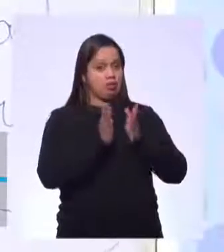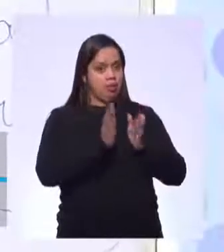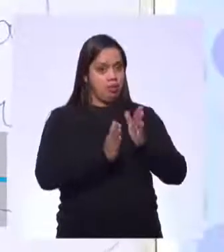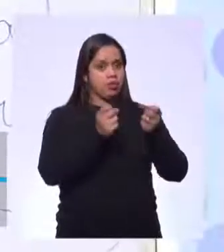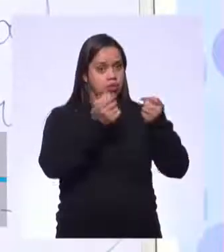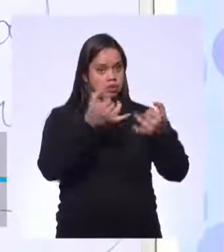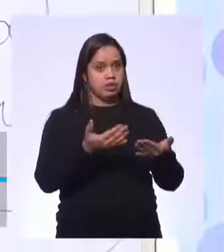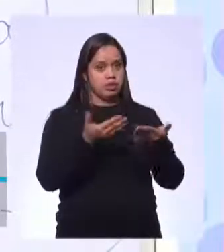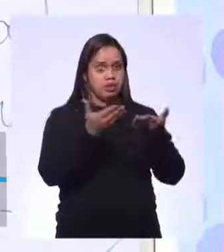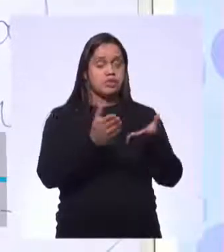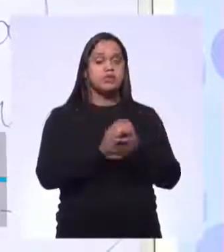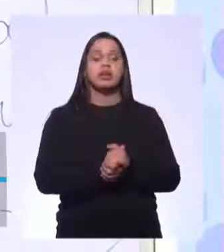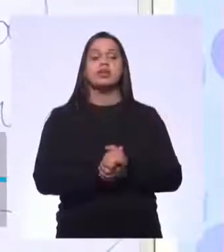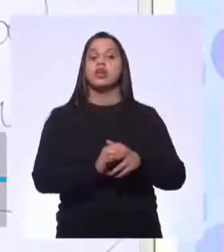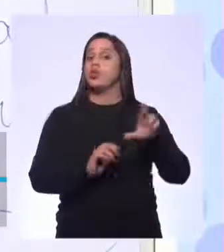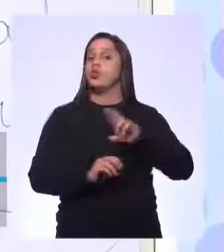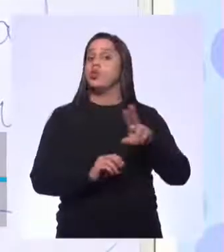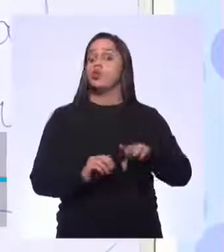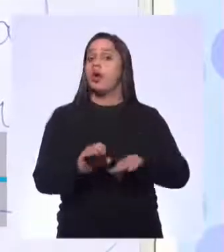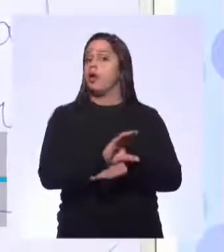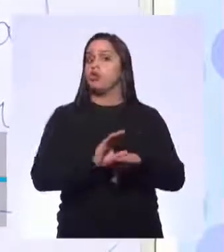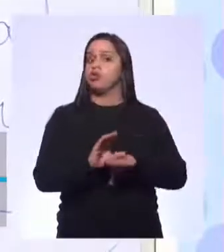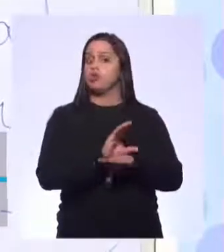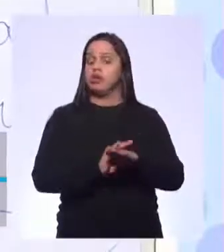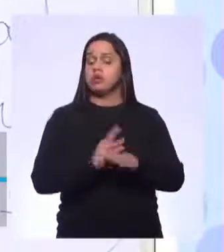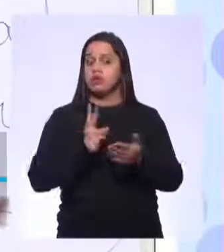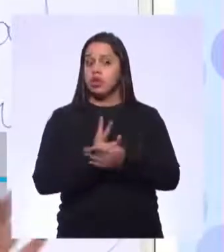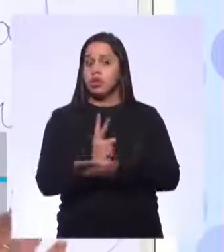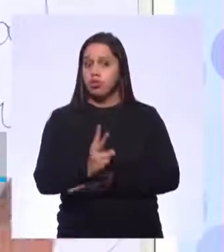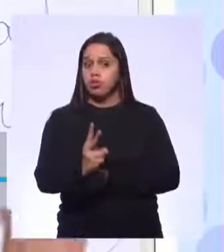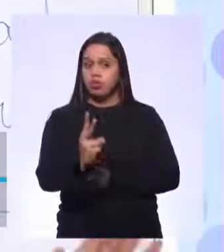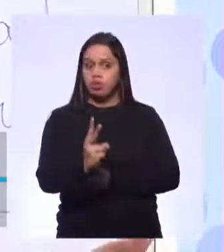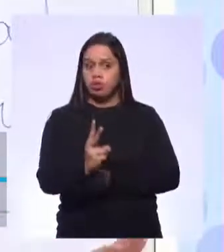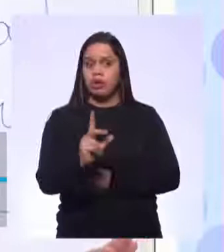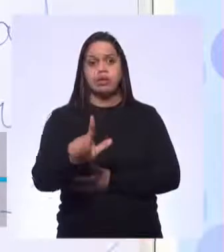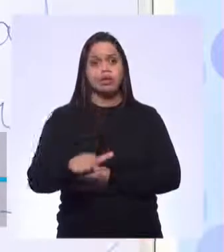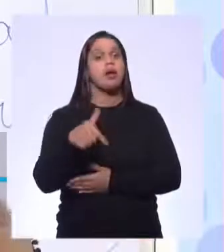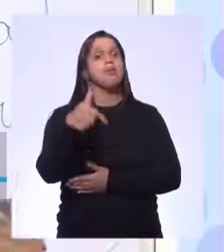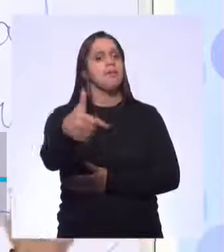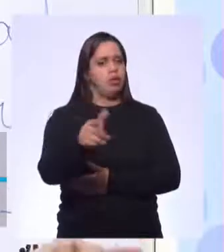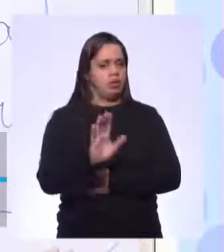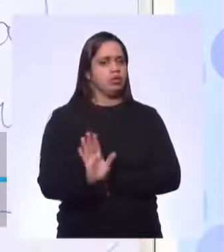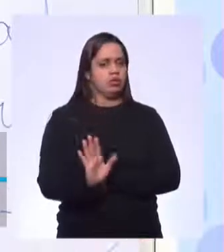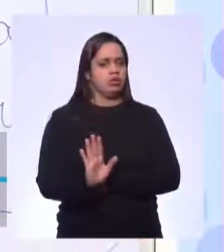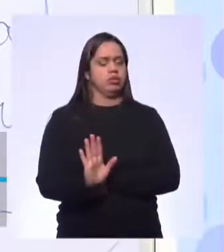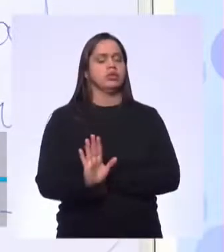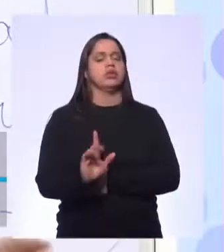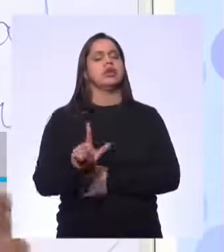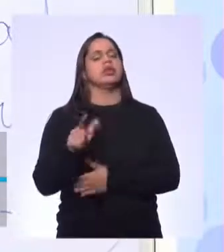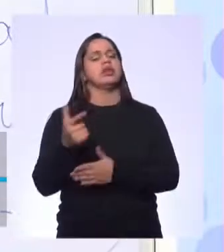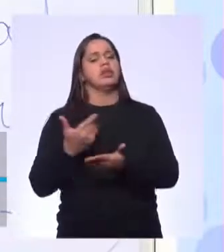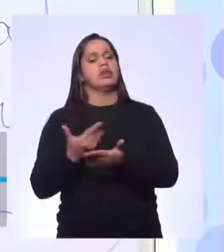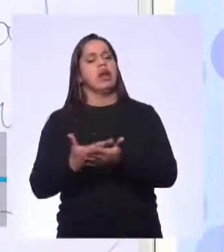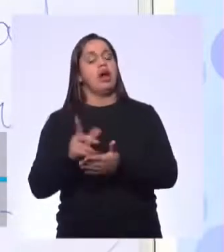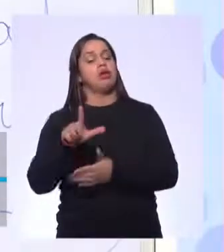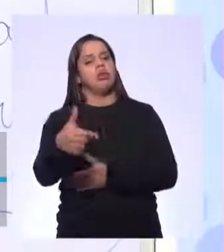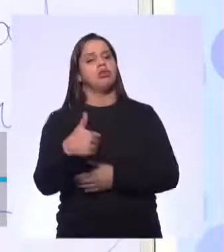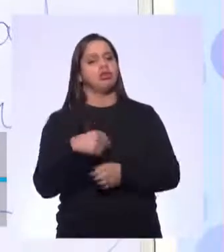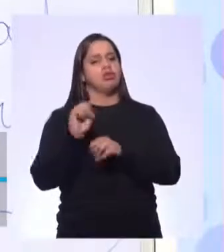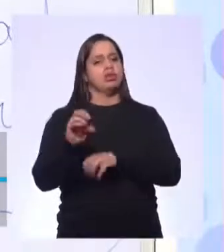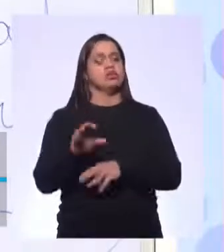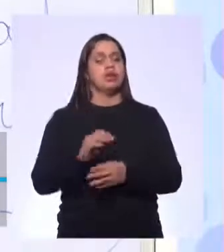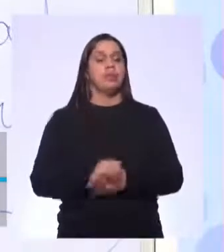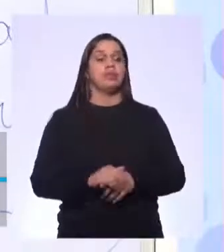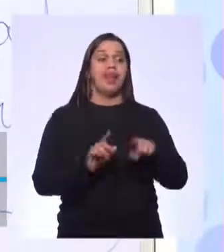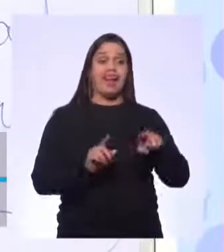vocês, essa não é a Constituição definitiva. Definitiva, ela vai ser feita depois. Eu vou falar disso na próxima aula. Essa